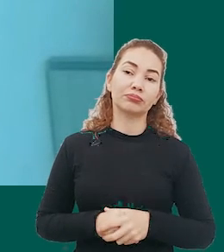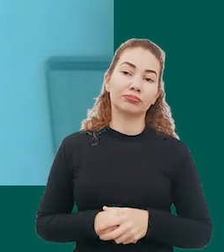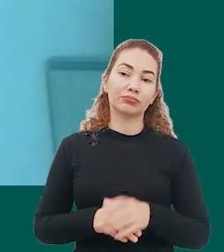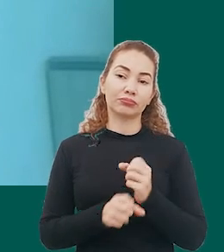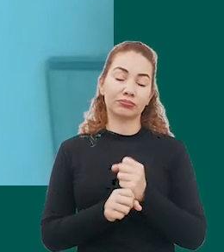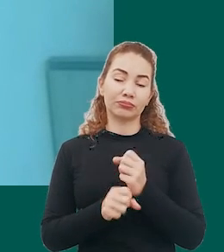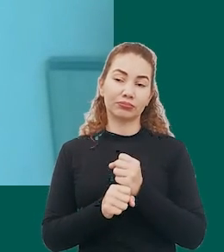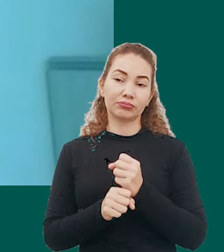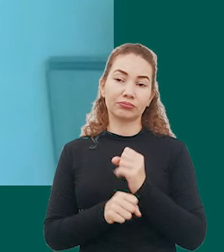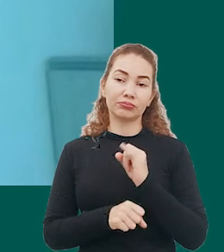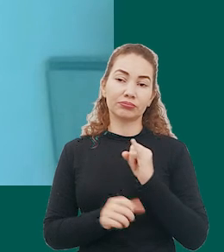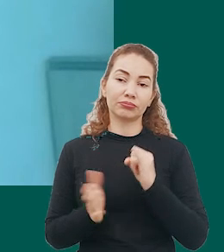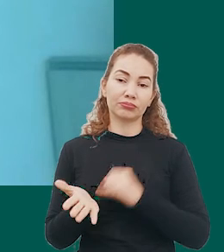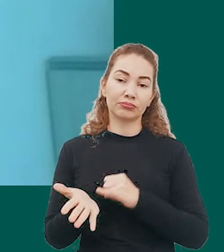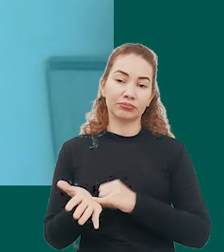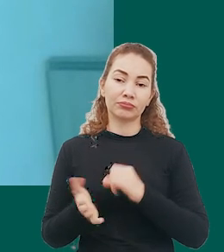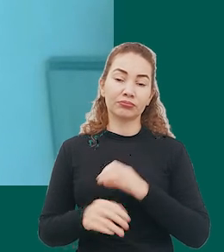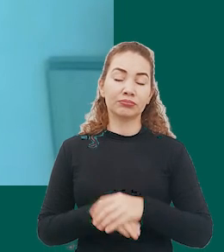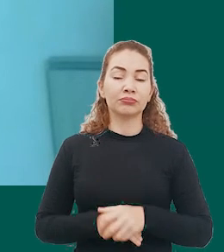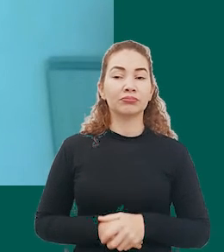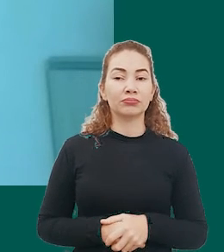cálculo do imposto.